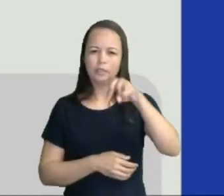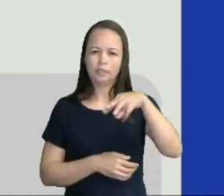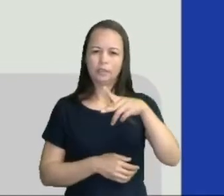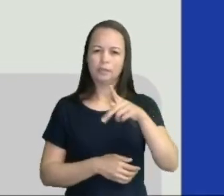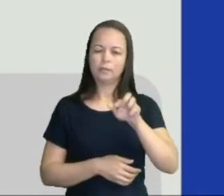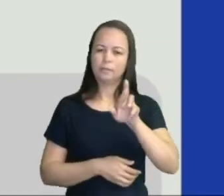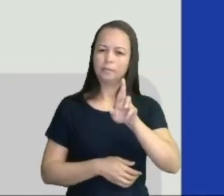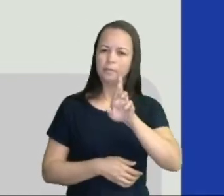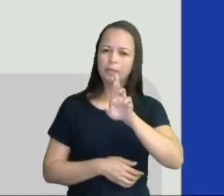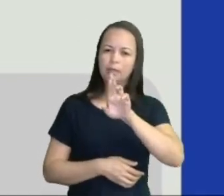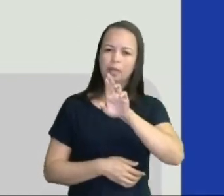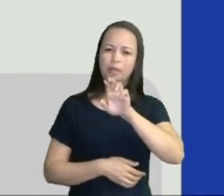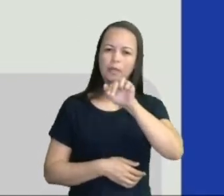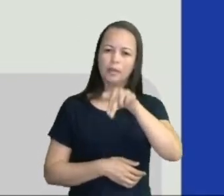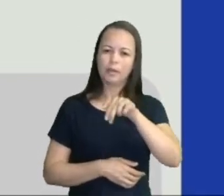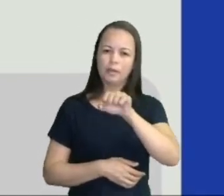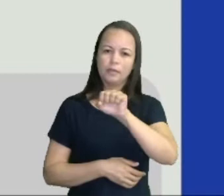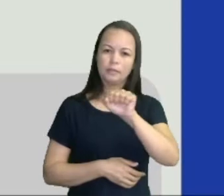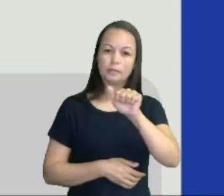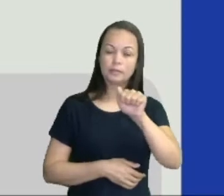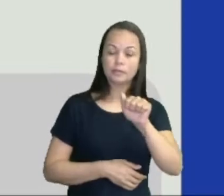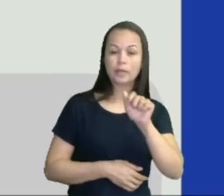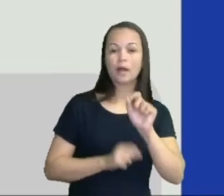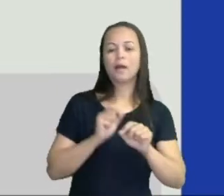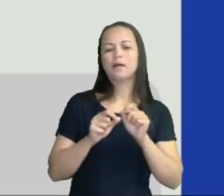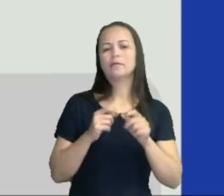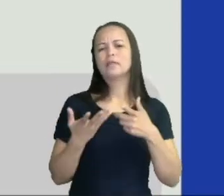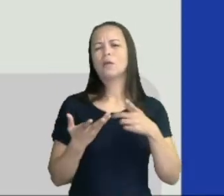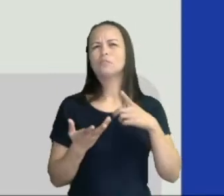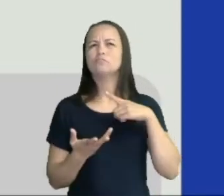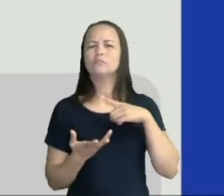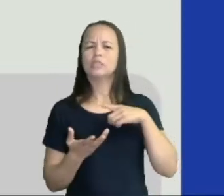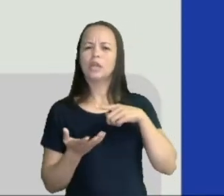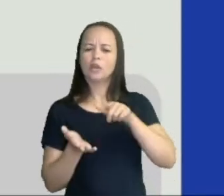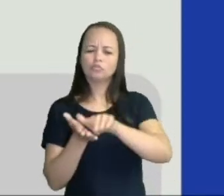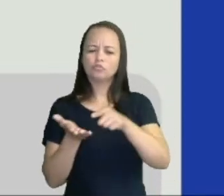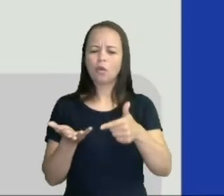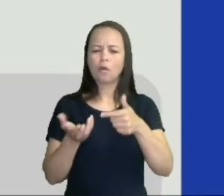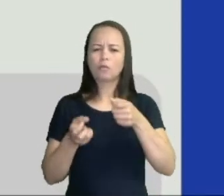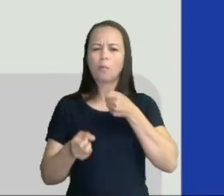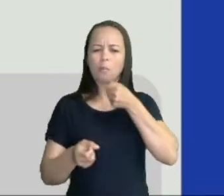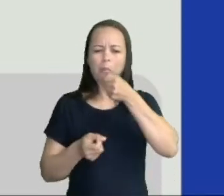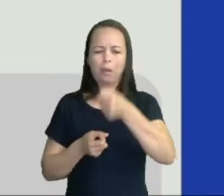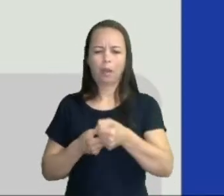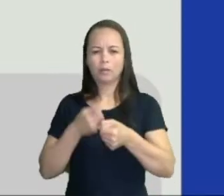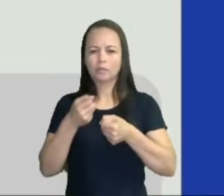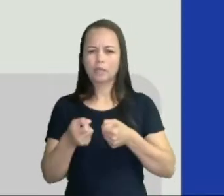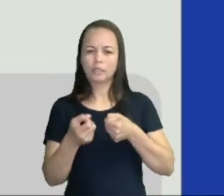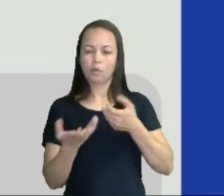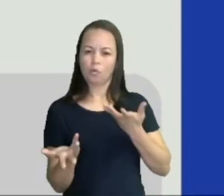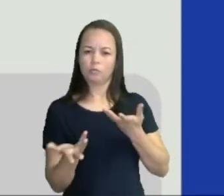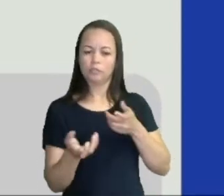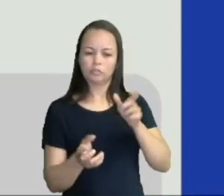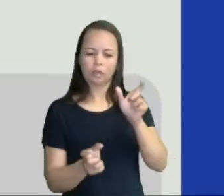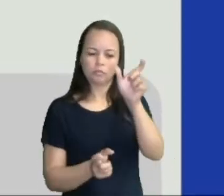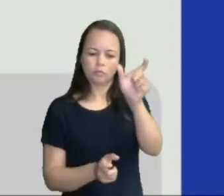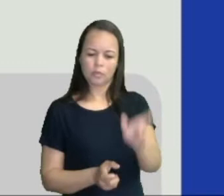jornais apenas para autopromover a imagem de quem estava no mando, como